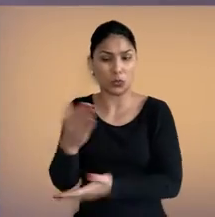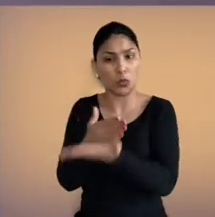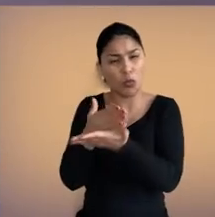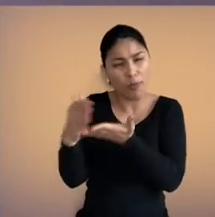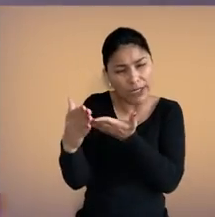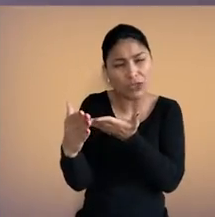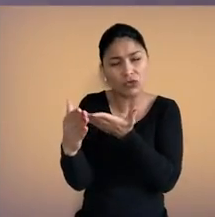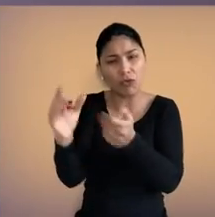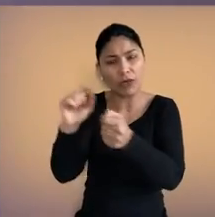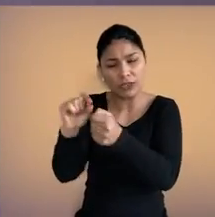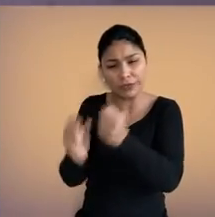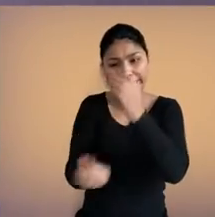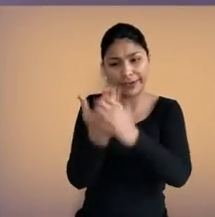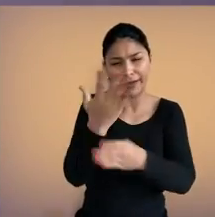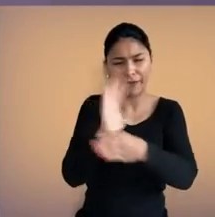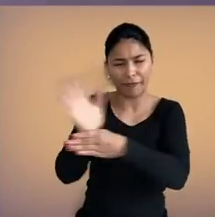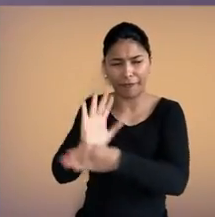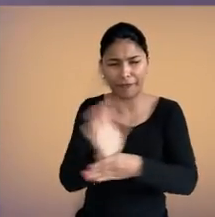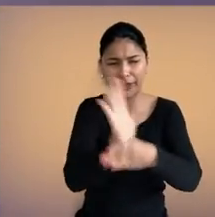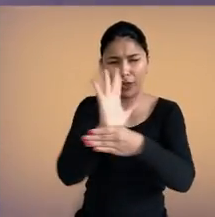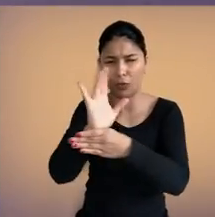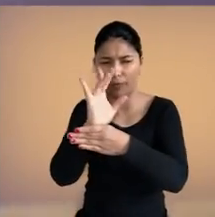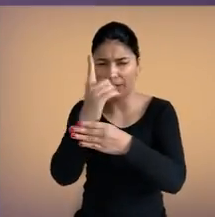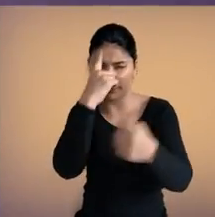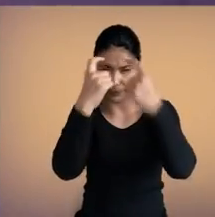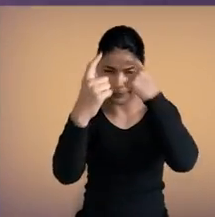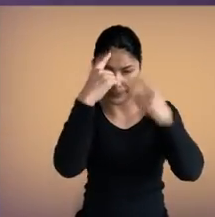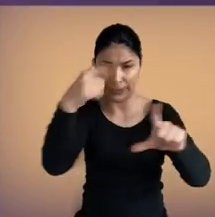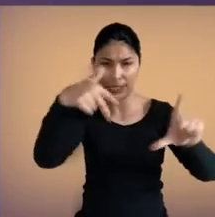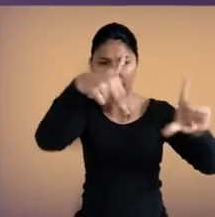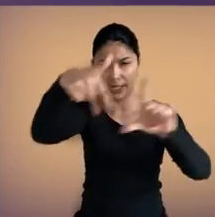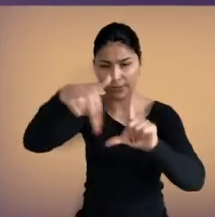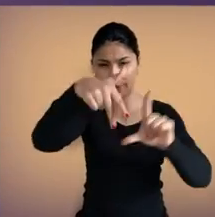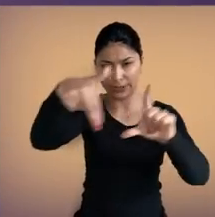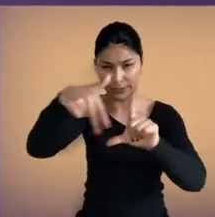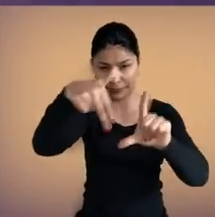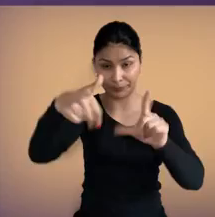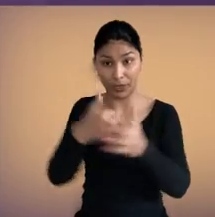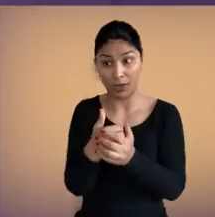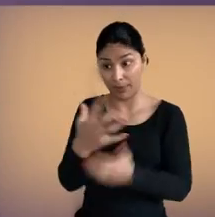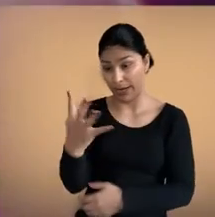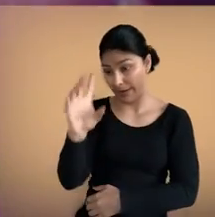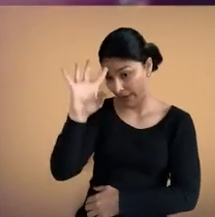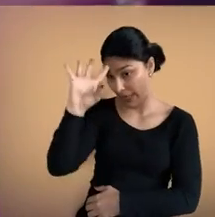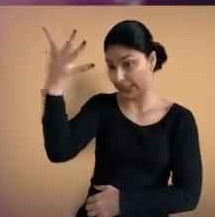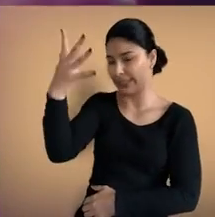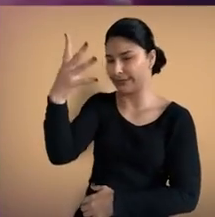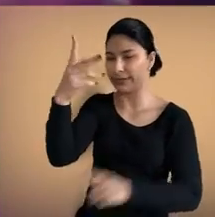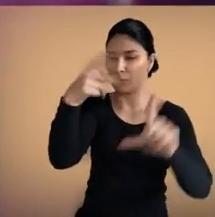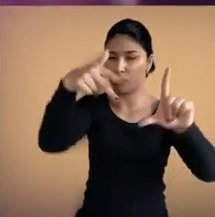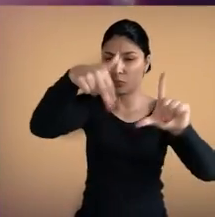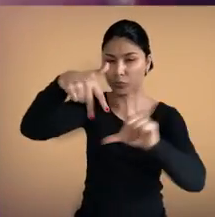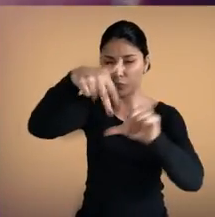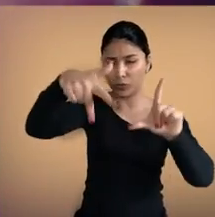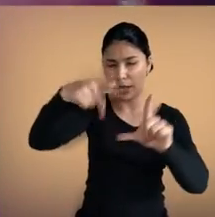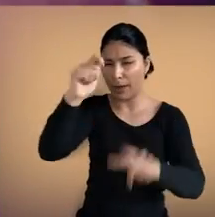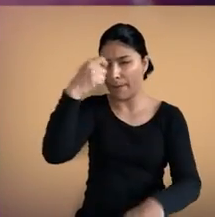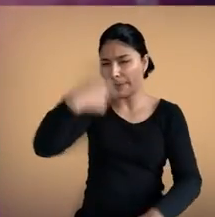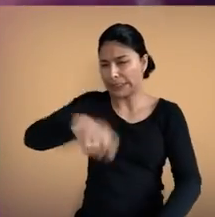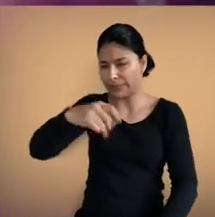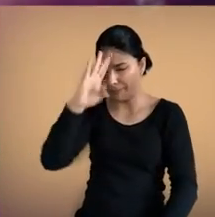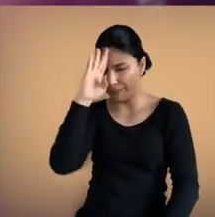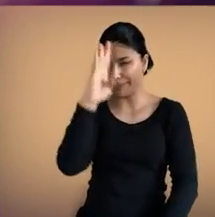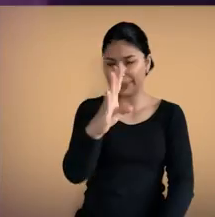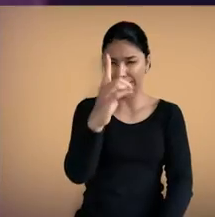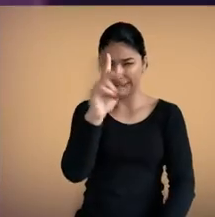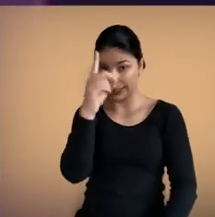começou a fazer seus filmes de animação. Para a realização de um desenho animado, precisamos,